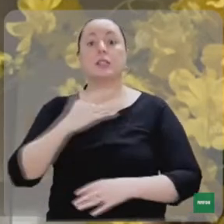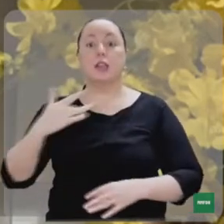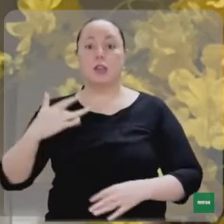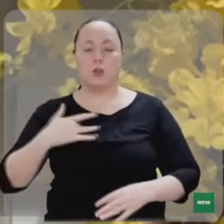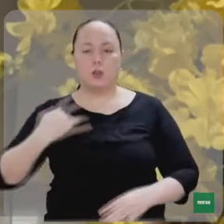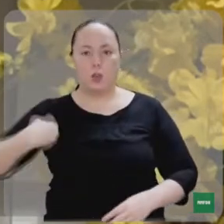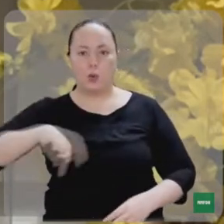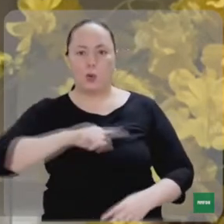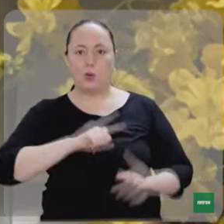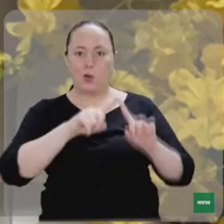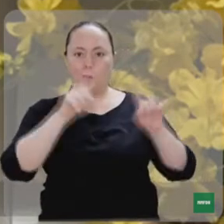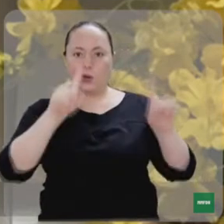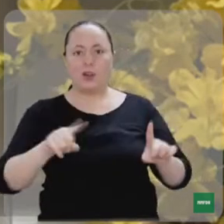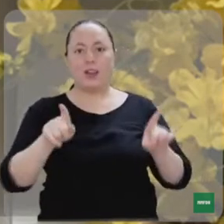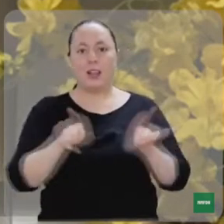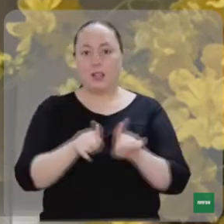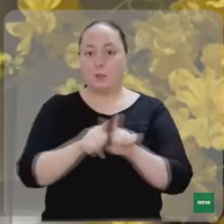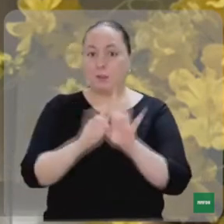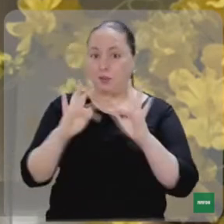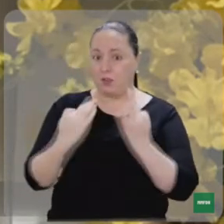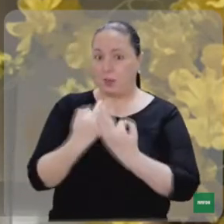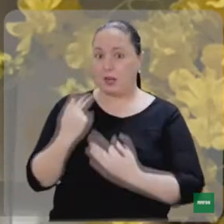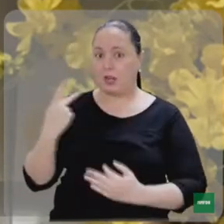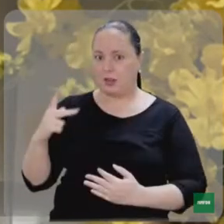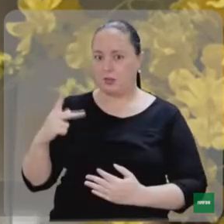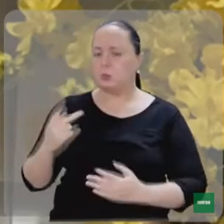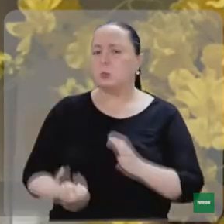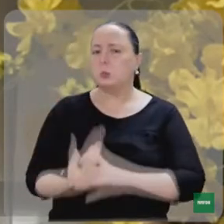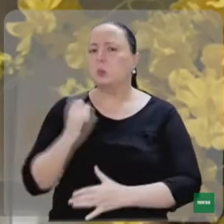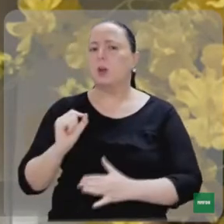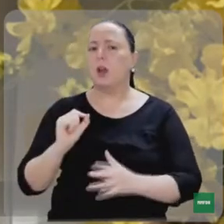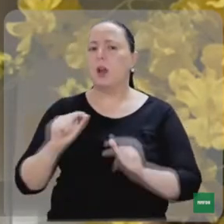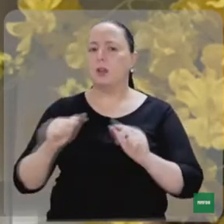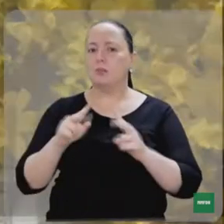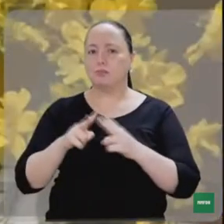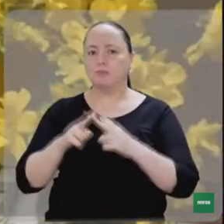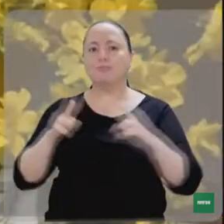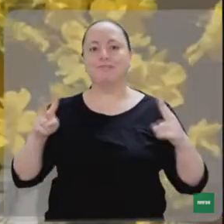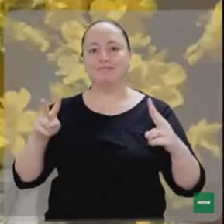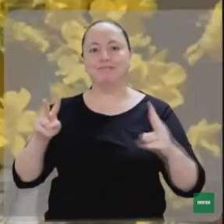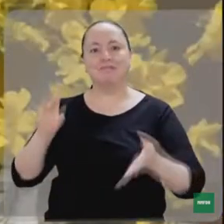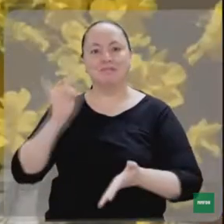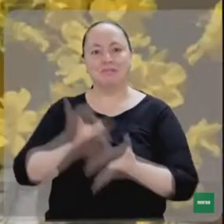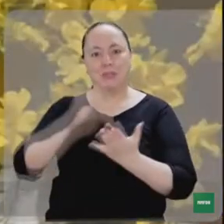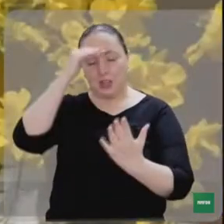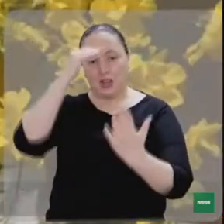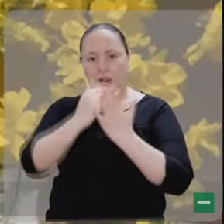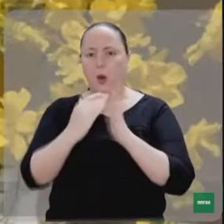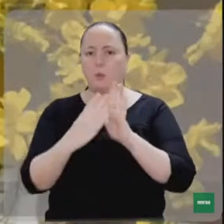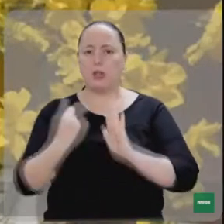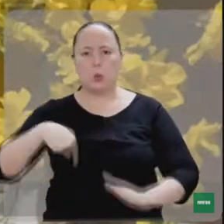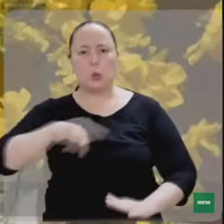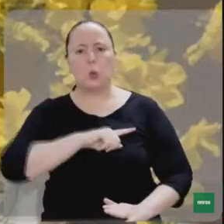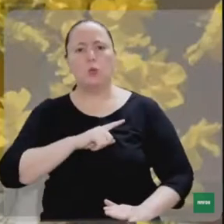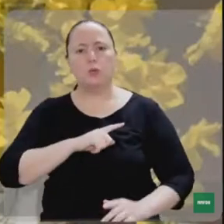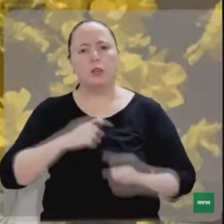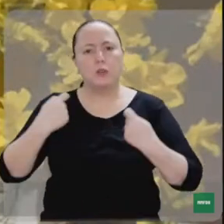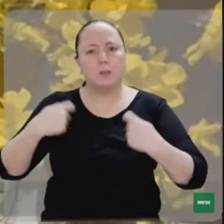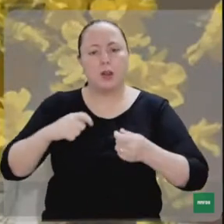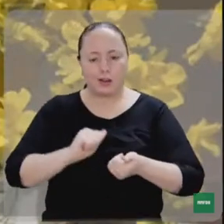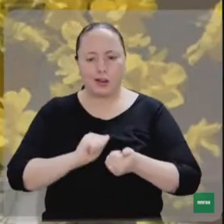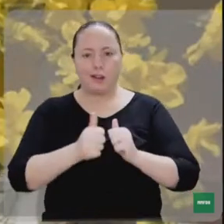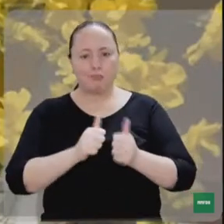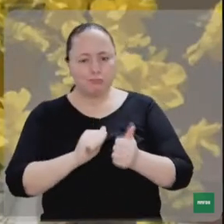saúde tanto dos nossos colaboradores como familiares, implementou o trabalho remoto. E claro, como era um modelo novo para a gente